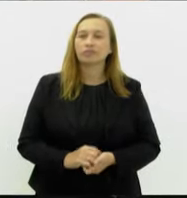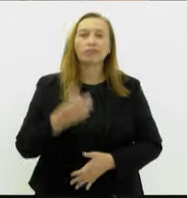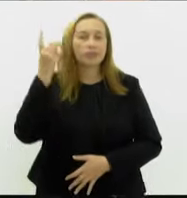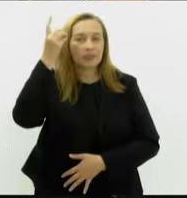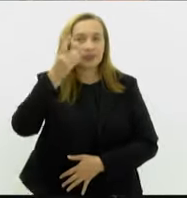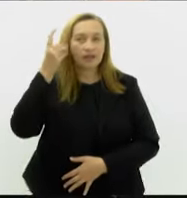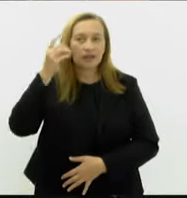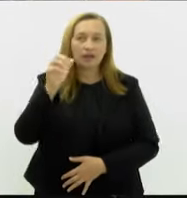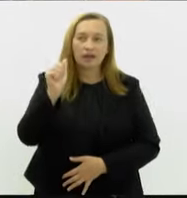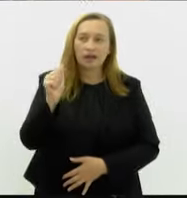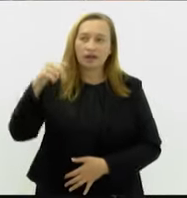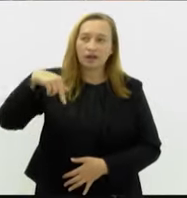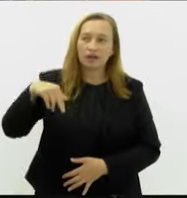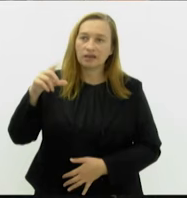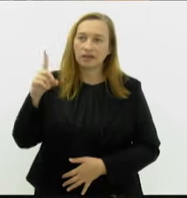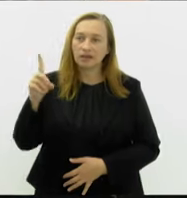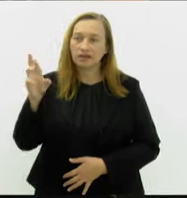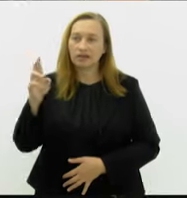Deputado André Correia.